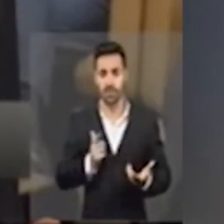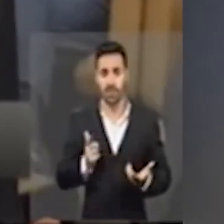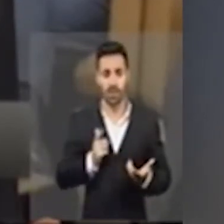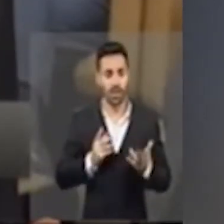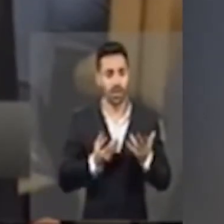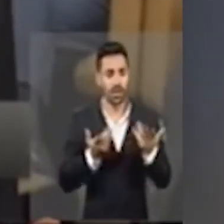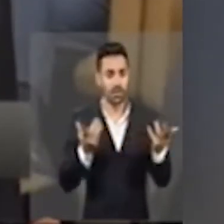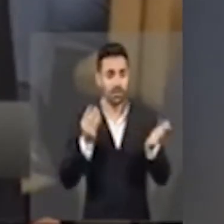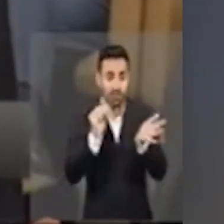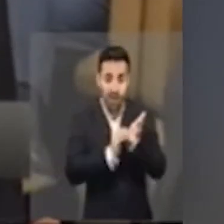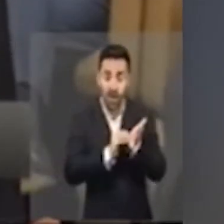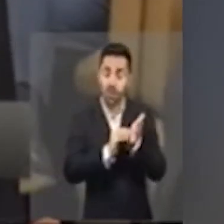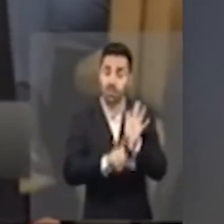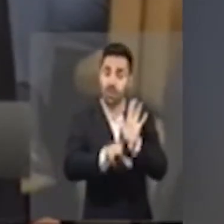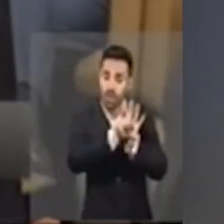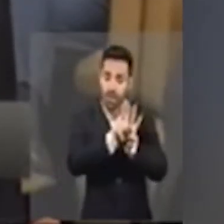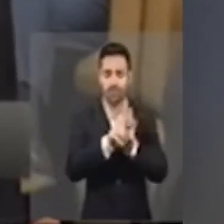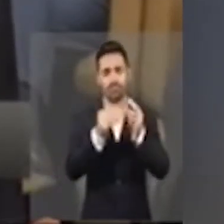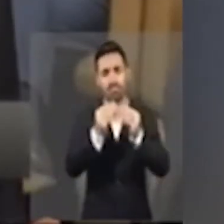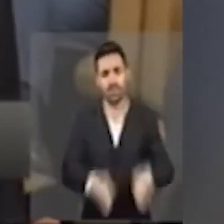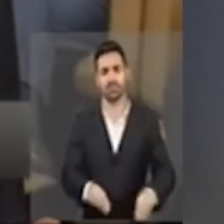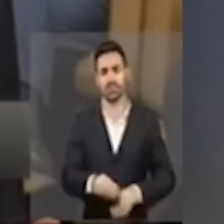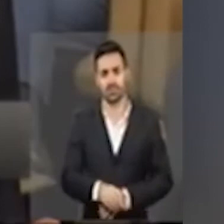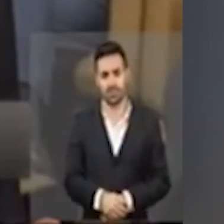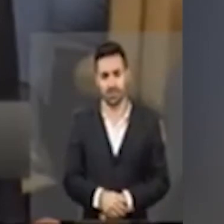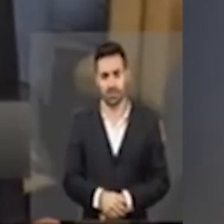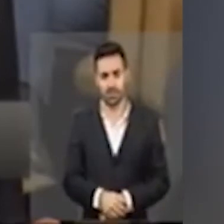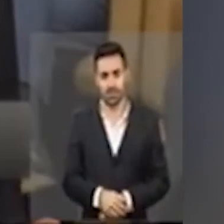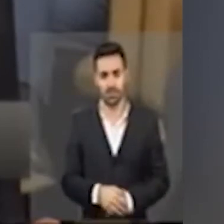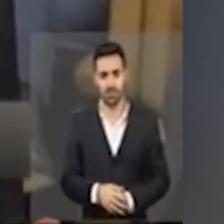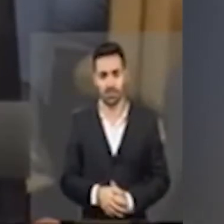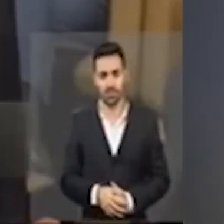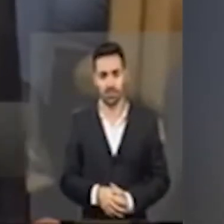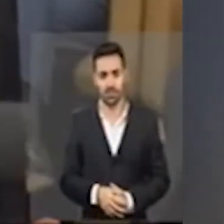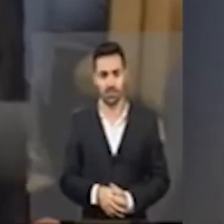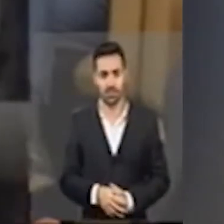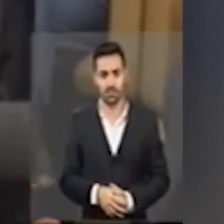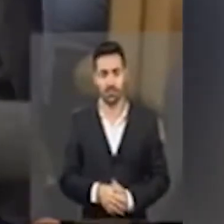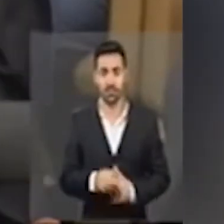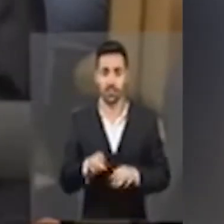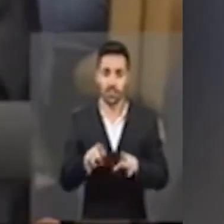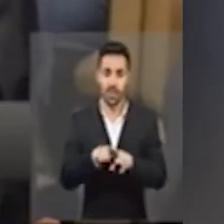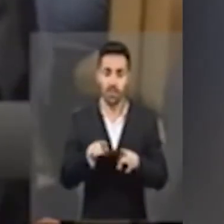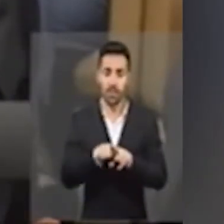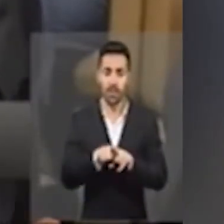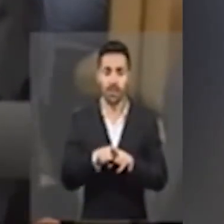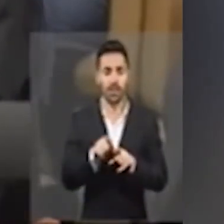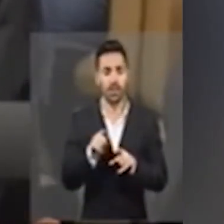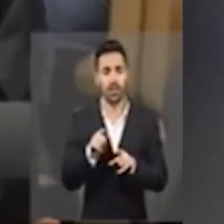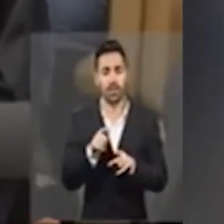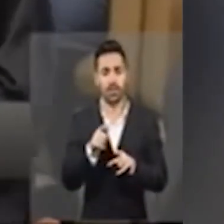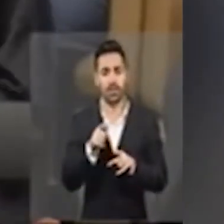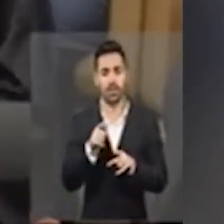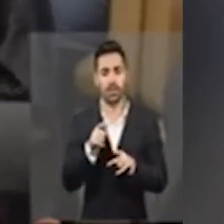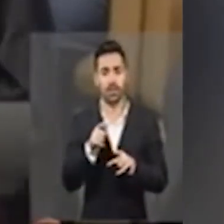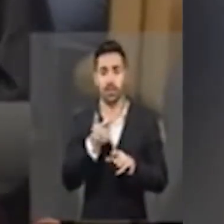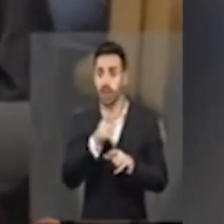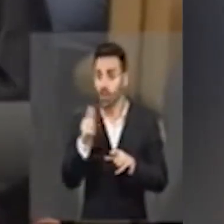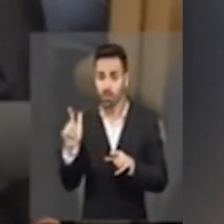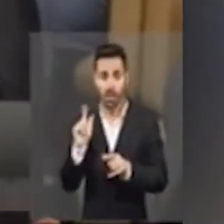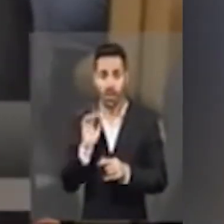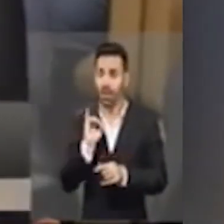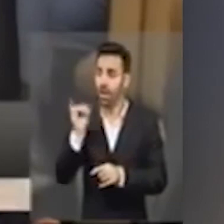ausência de leis como que a subnotificação por exemplo ela induz uma falsa pretensão de que são só